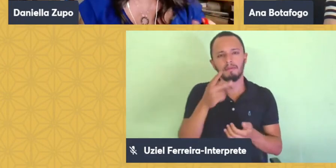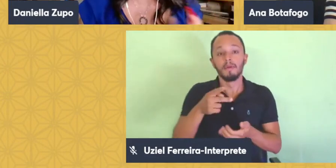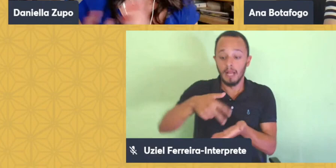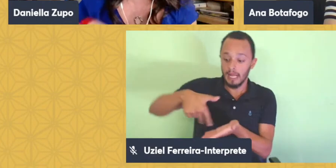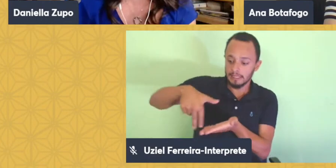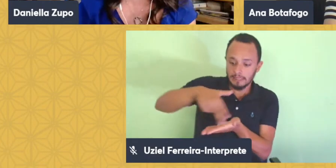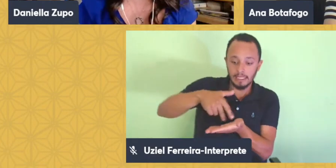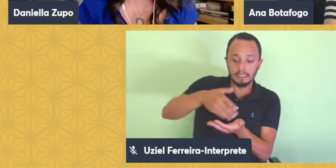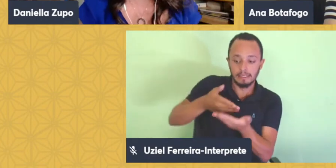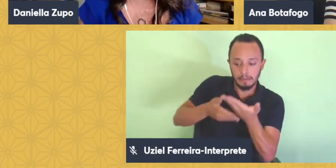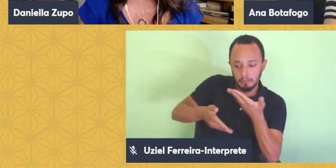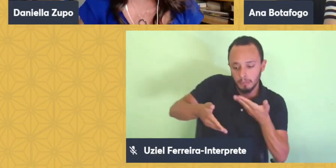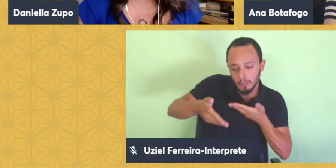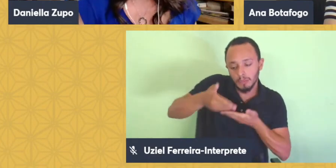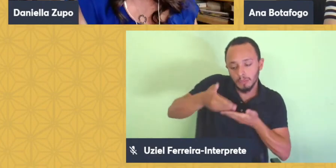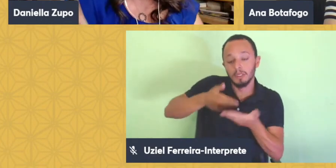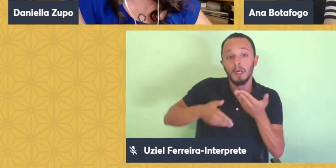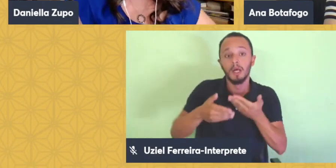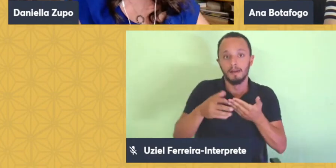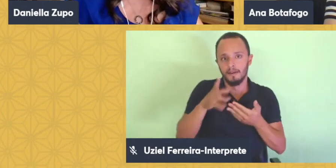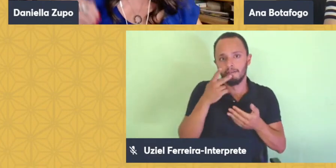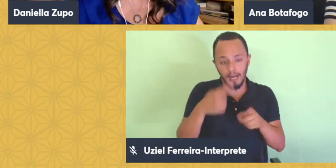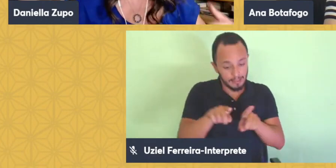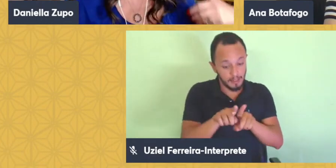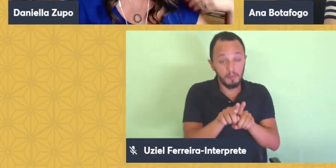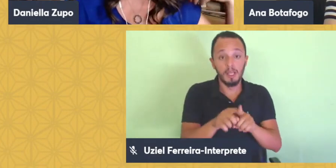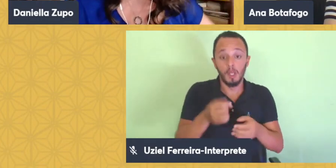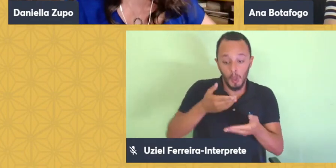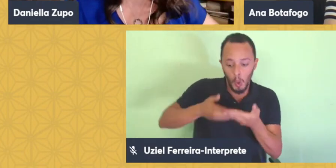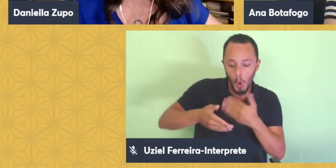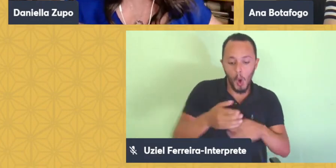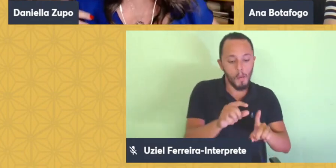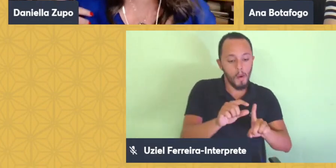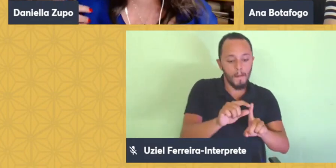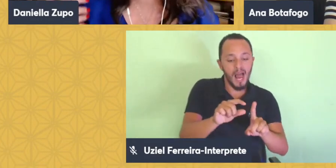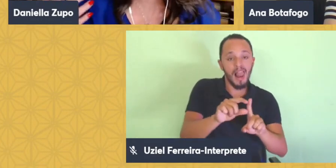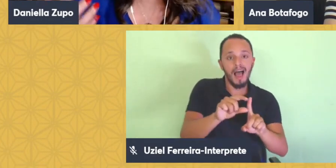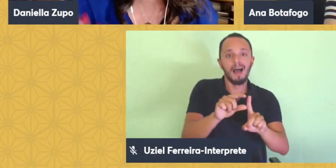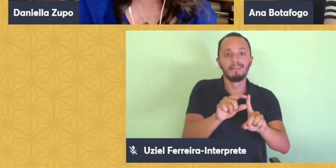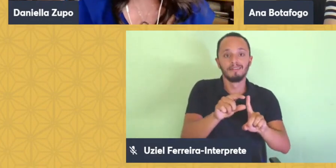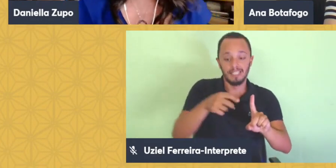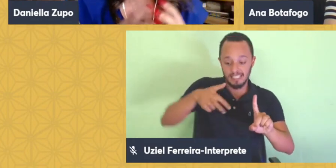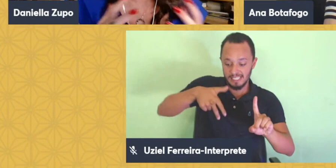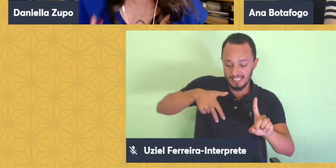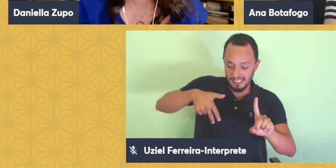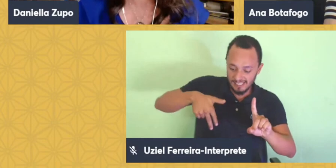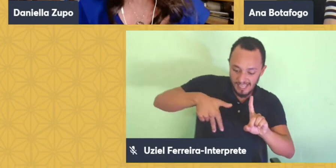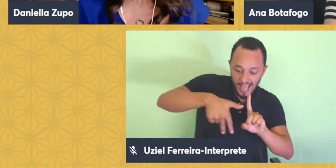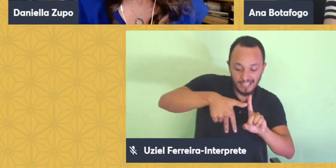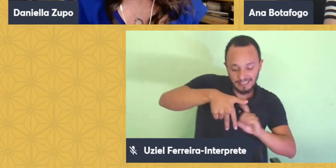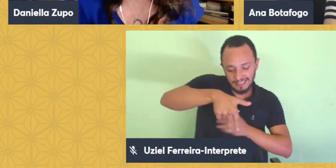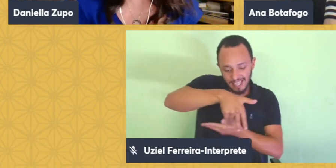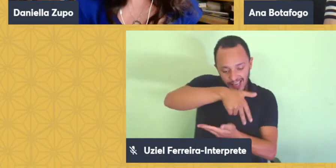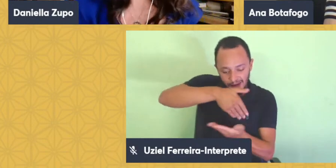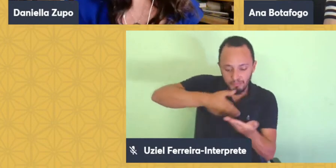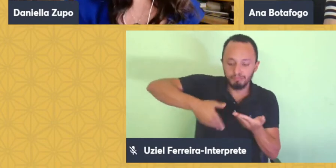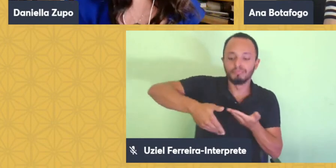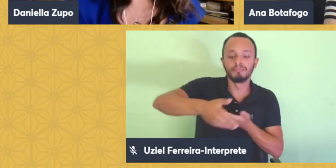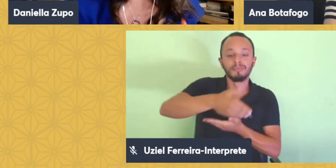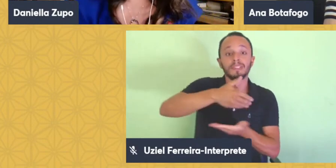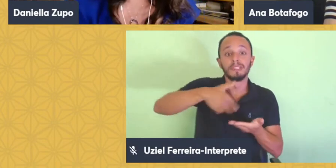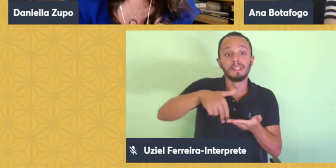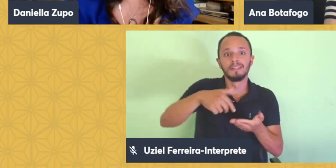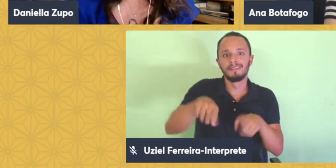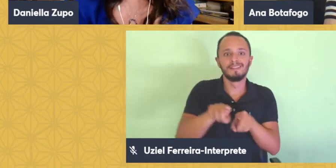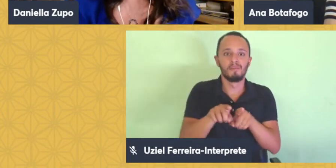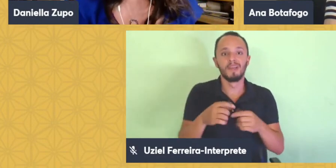relação entre corpo e palavra EA dança como essa palavra do corpo em movimento você falou